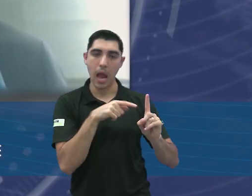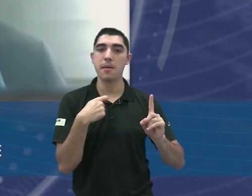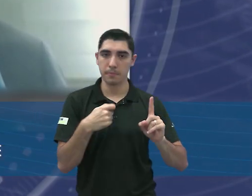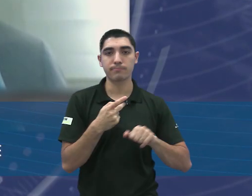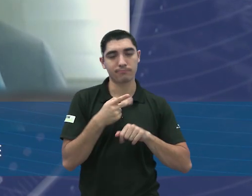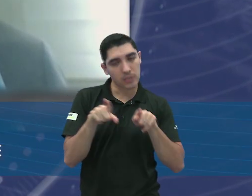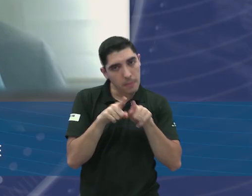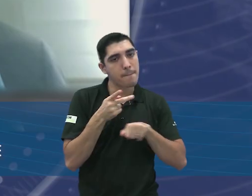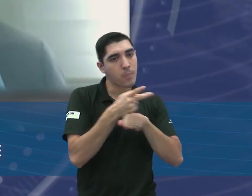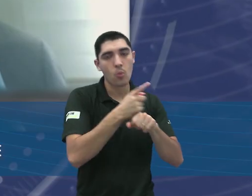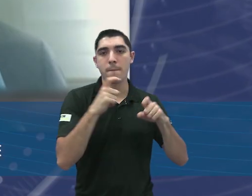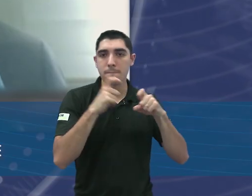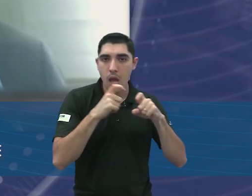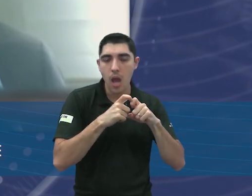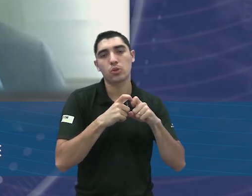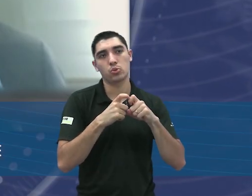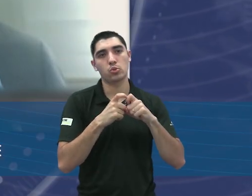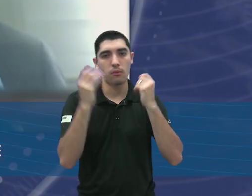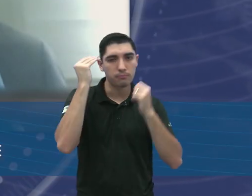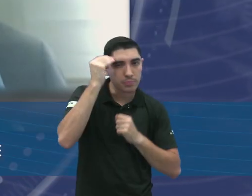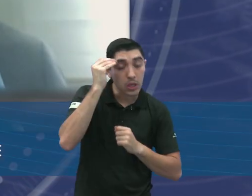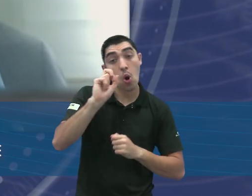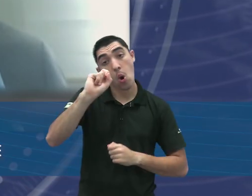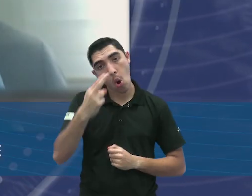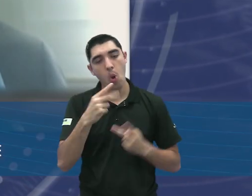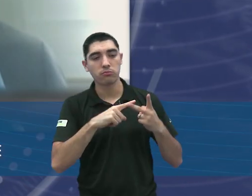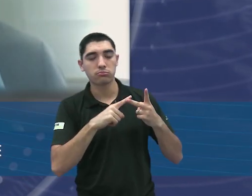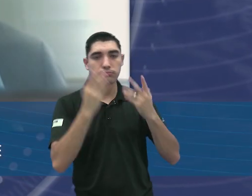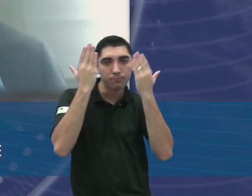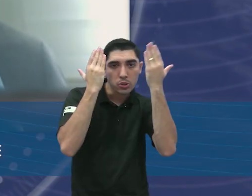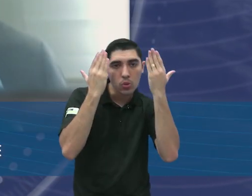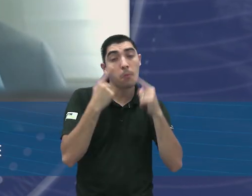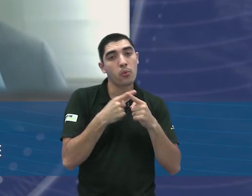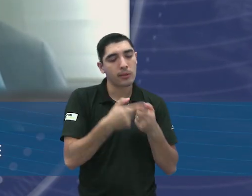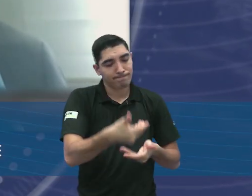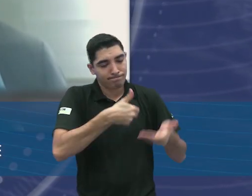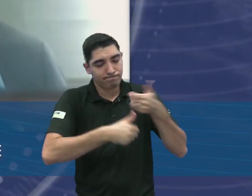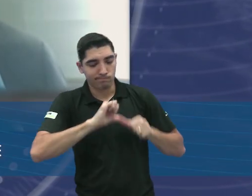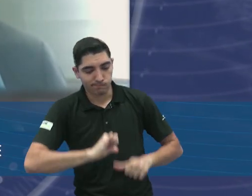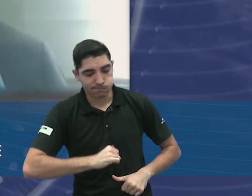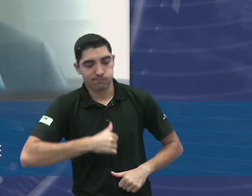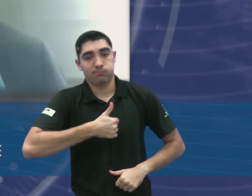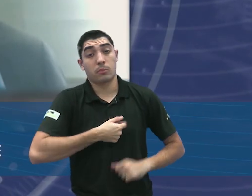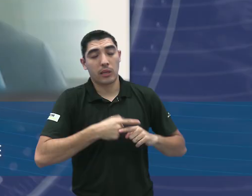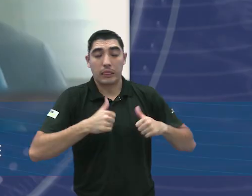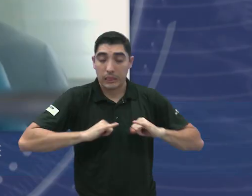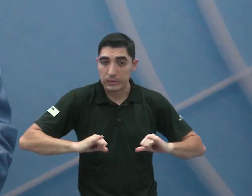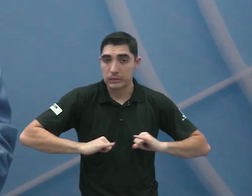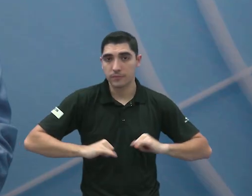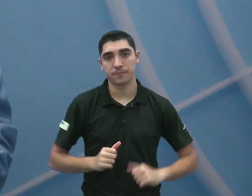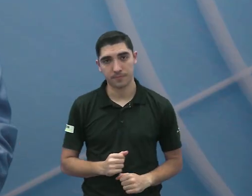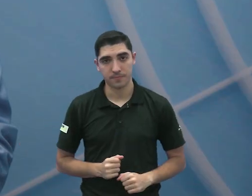ajuda psicológica ou psiquiatra, para que ele possa lidar com essa situação no momento que ele está sofrendo ali na jornada de